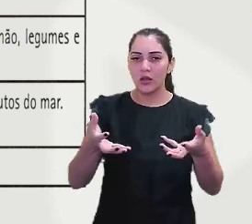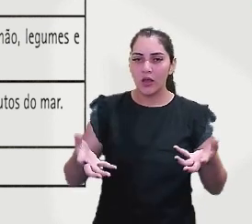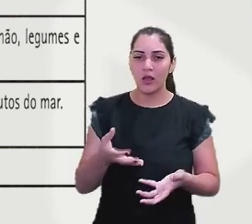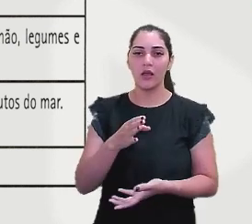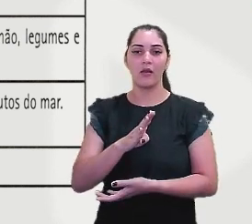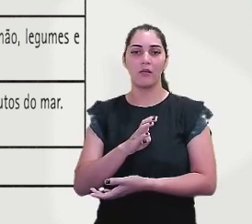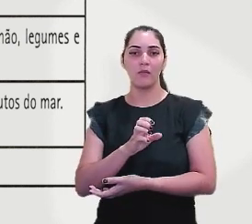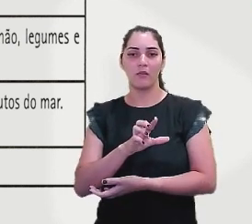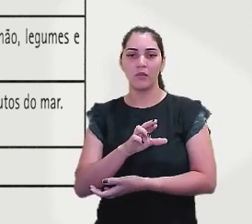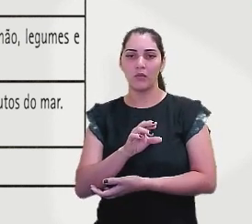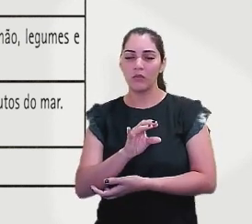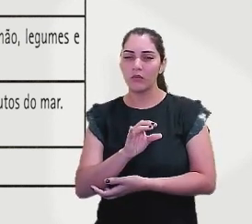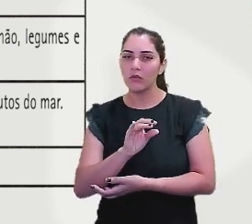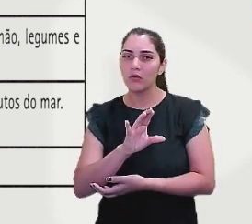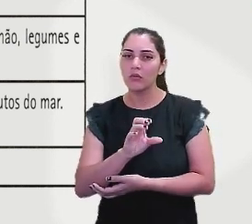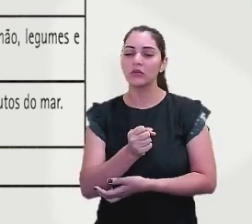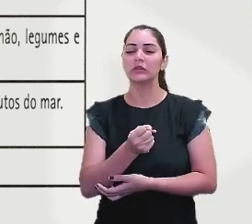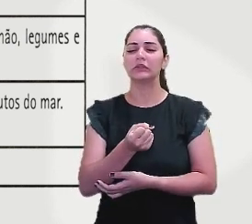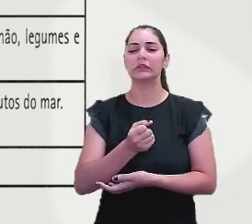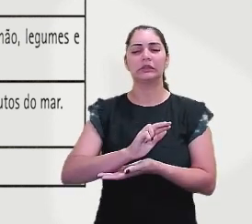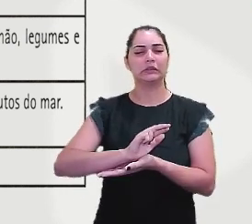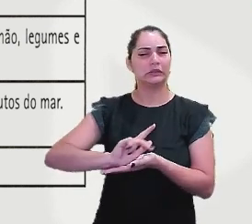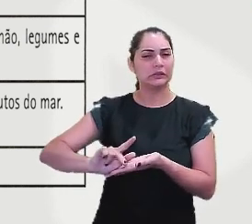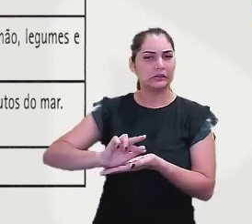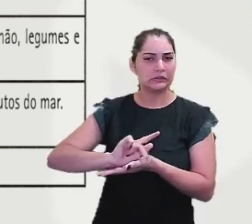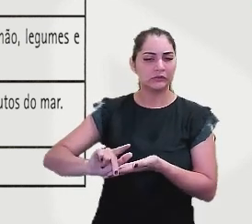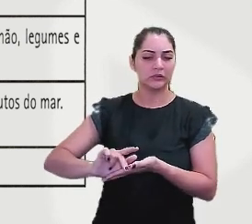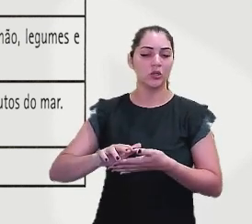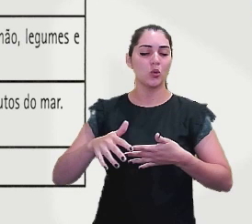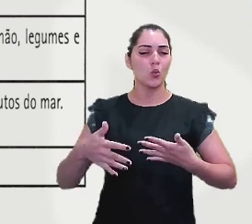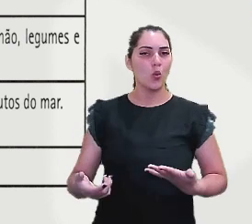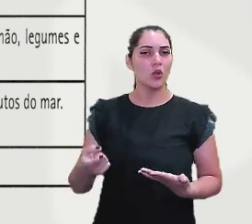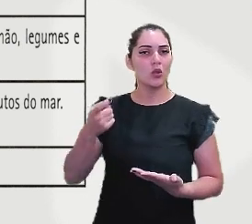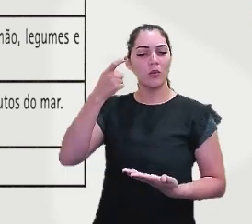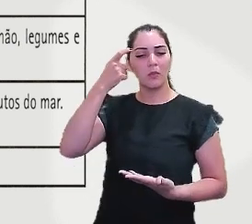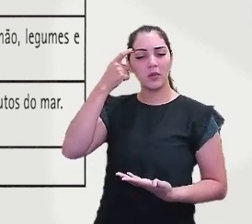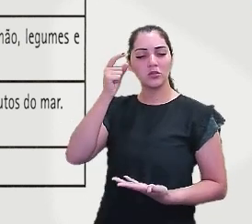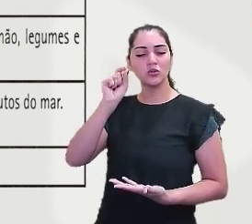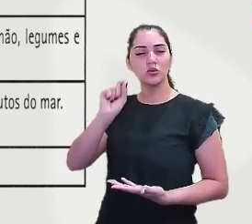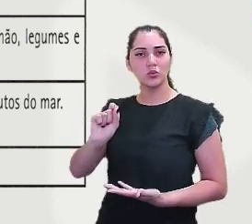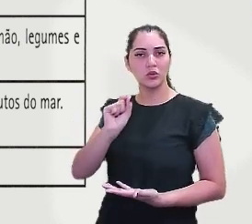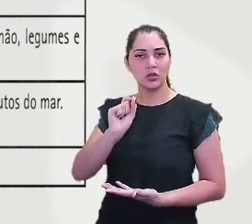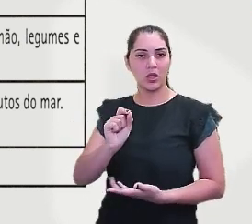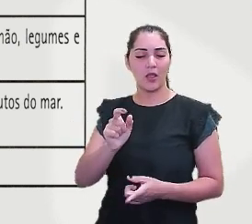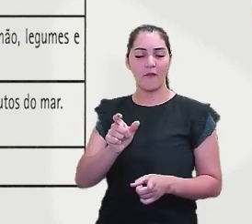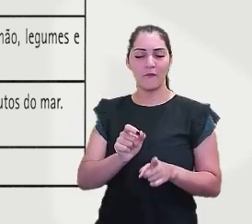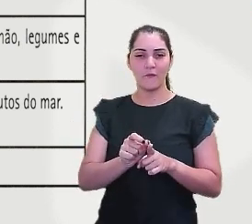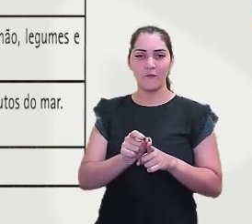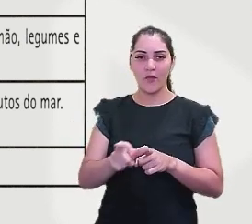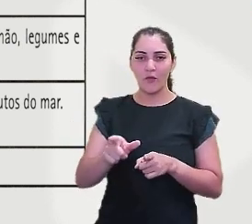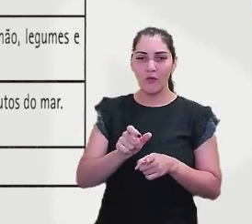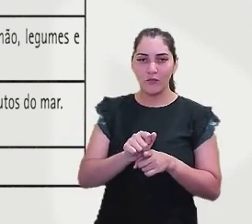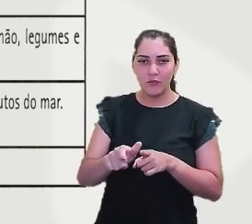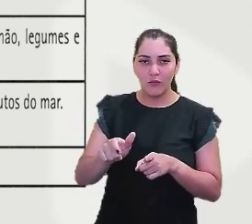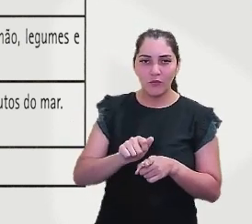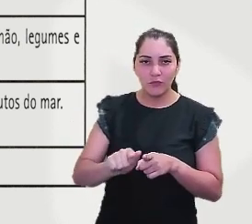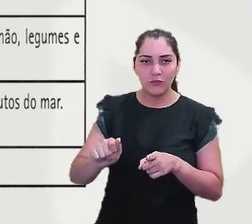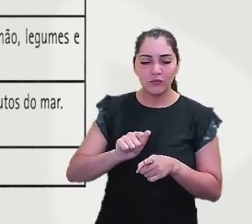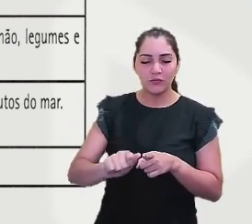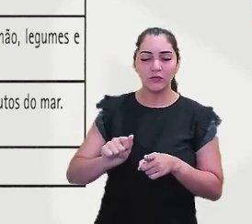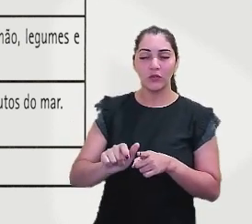brócolis, espinafre e etc. Quando eu penso fósforo é outro, gente, extremamente